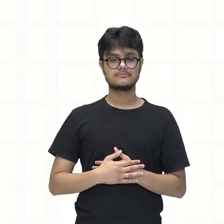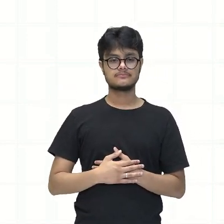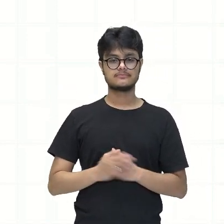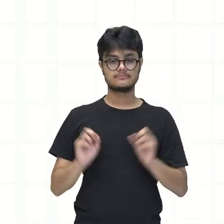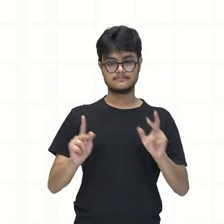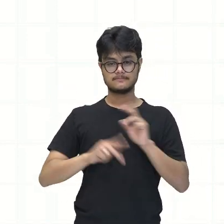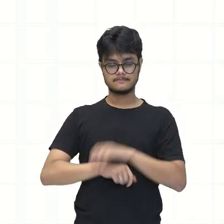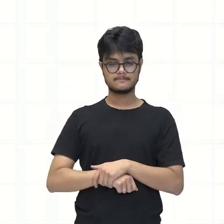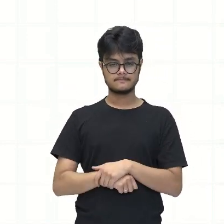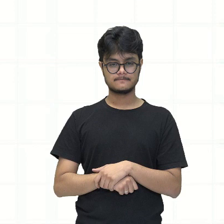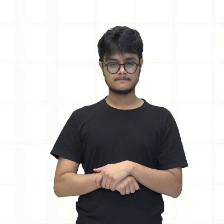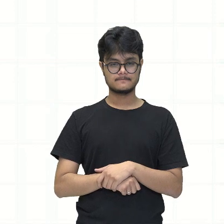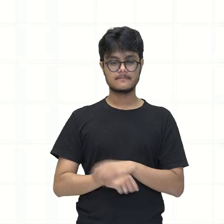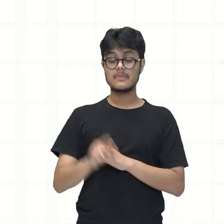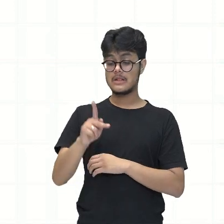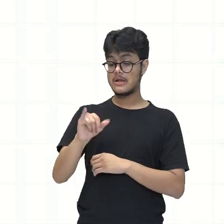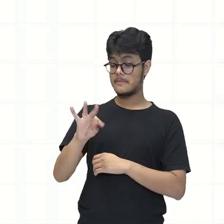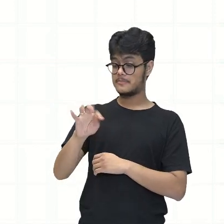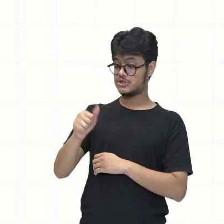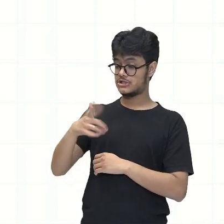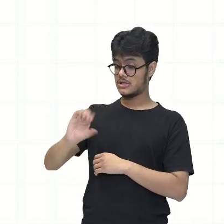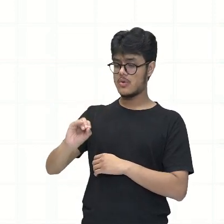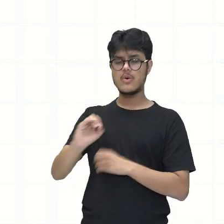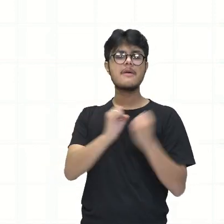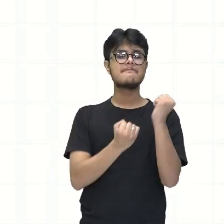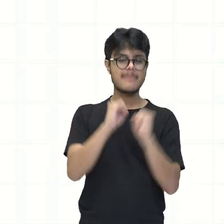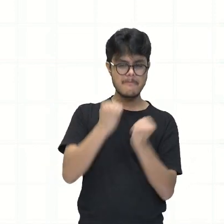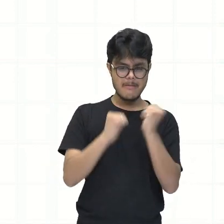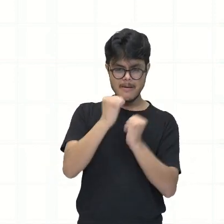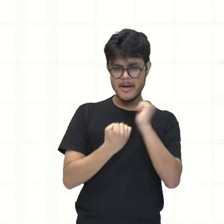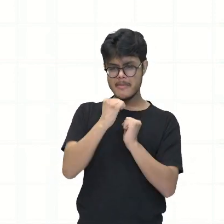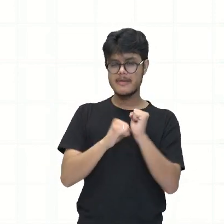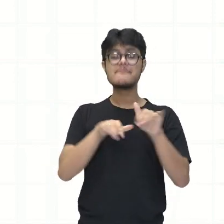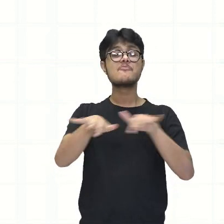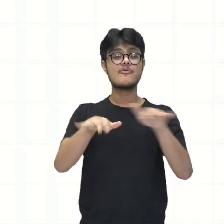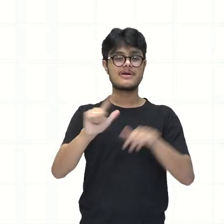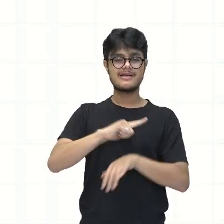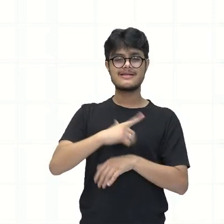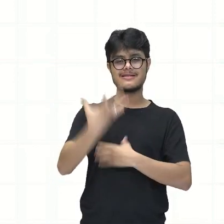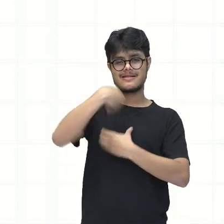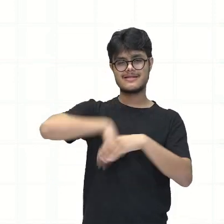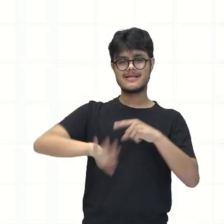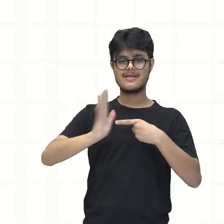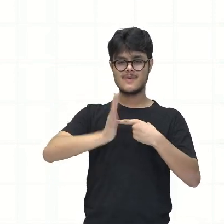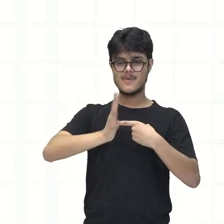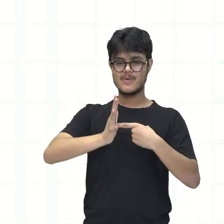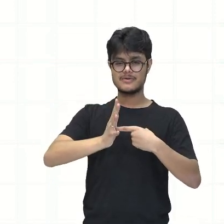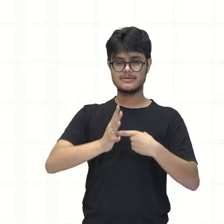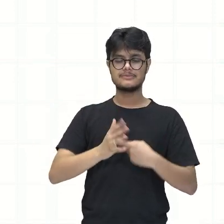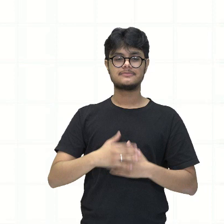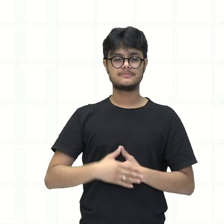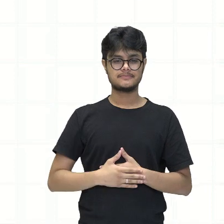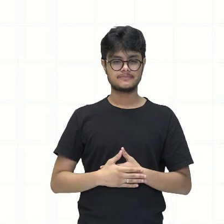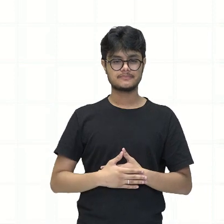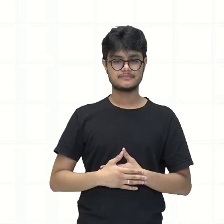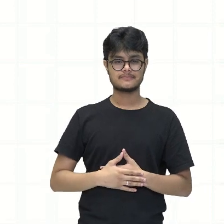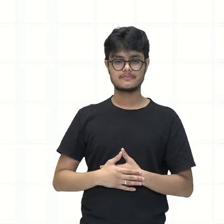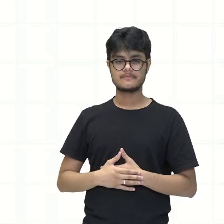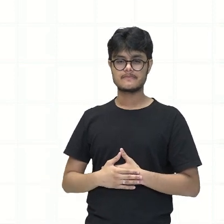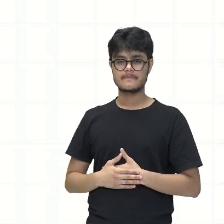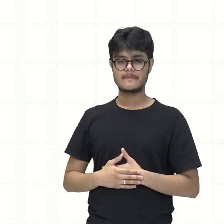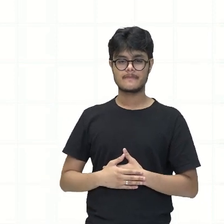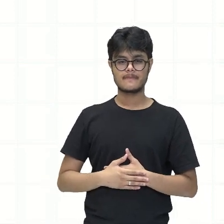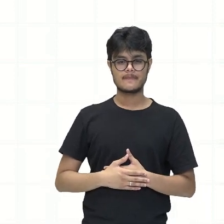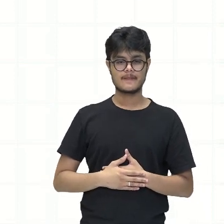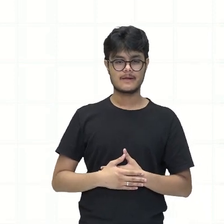certo? Essa estrutura é o pistão que vai estar se movimentando, esse movimento ele é permitido através da biela, e